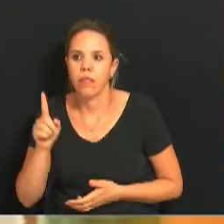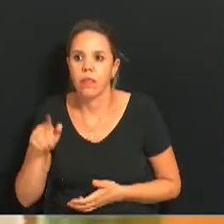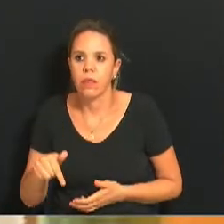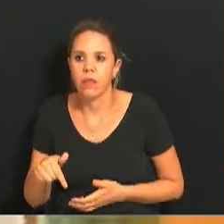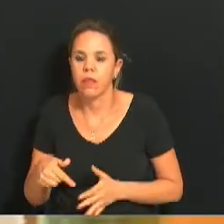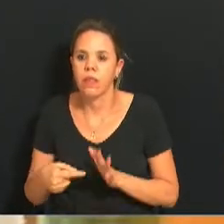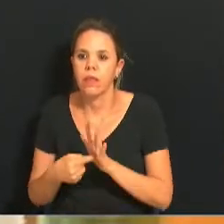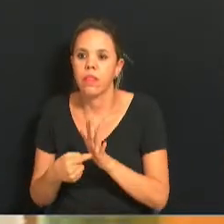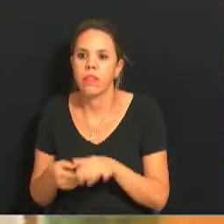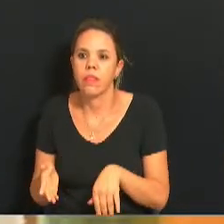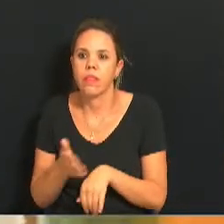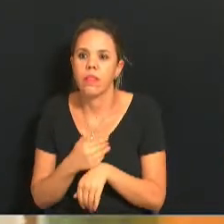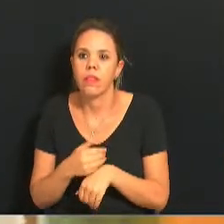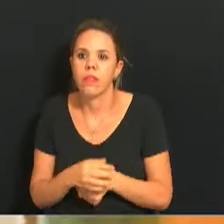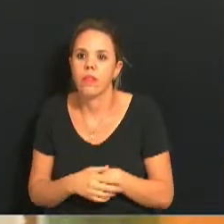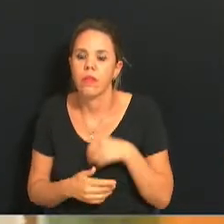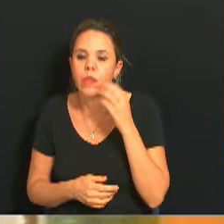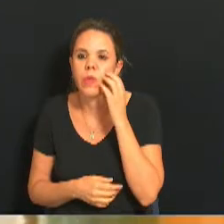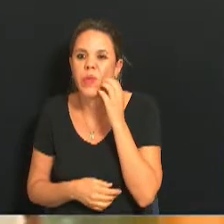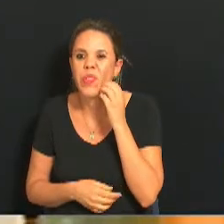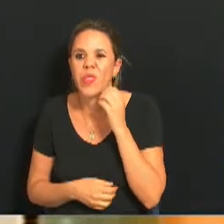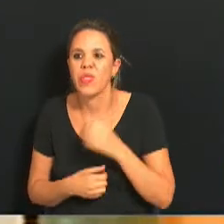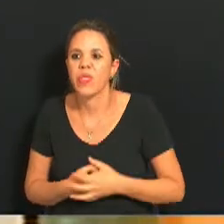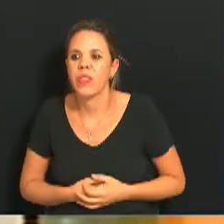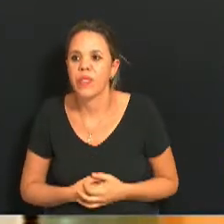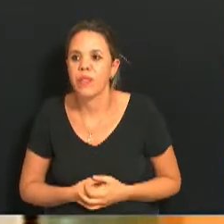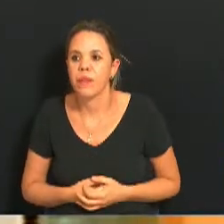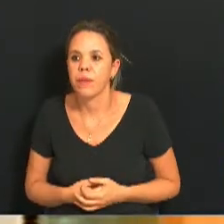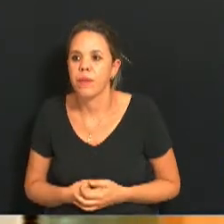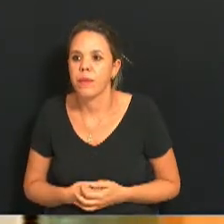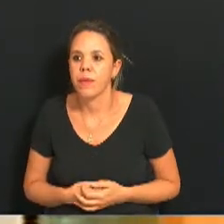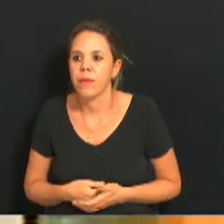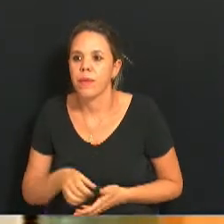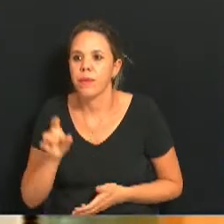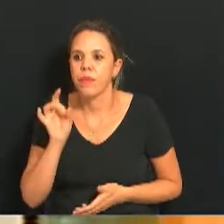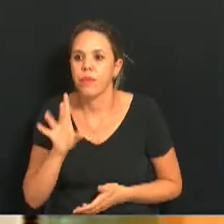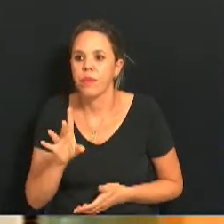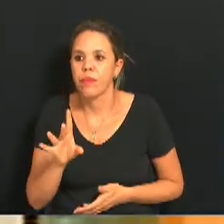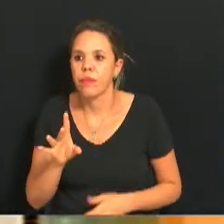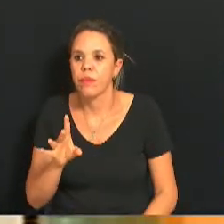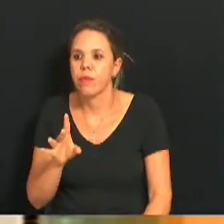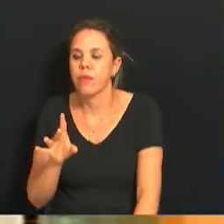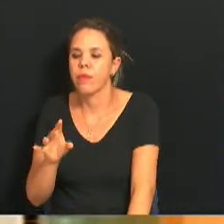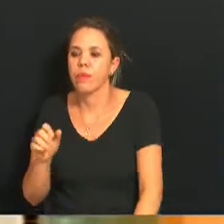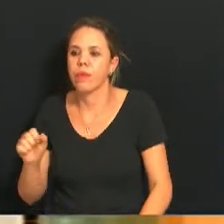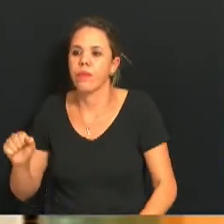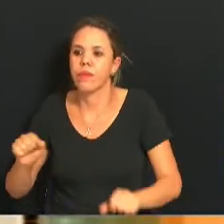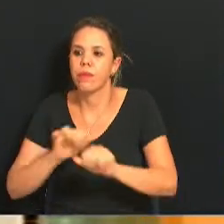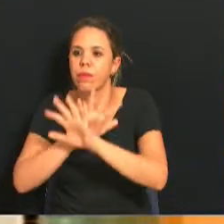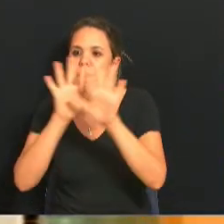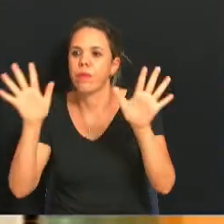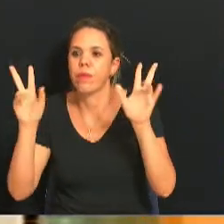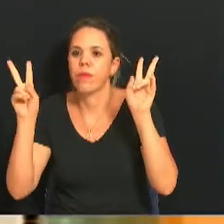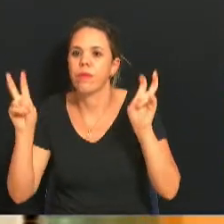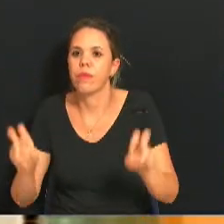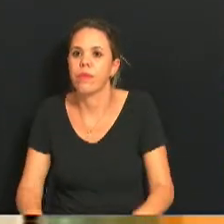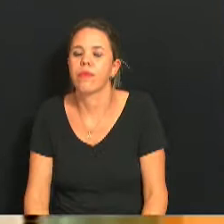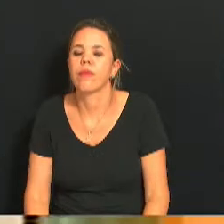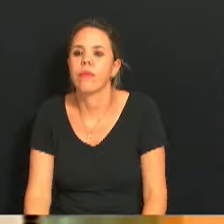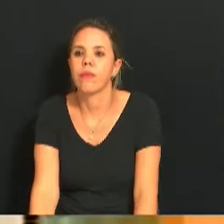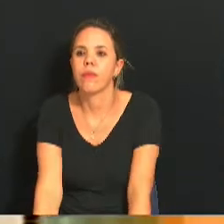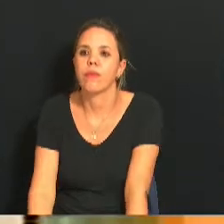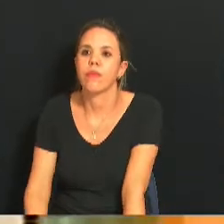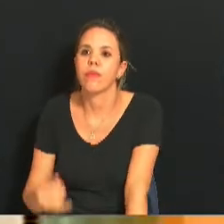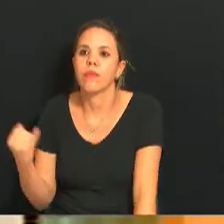você vai apresentar não bom então só para esclarecer o assunto eu acho que é de extrema